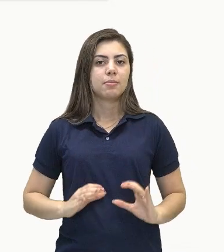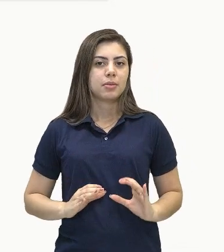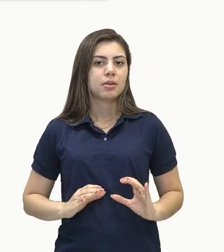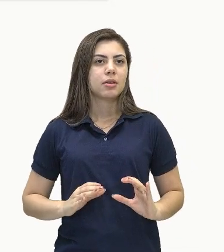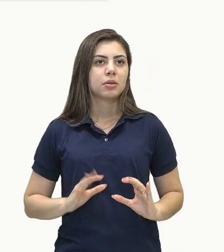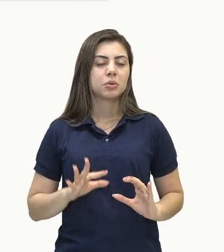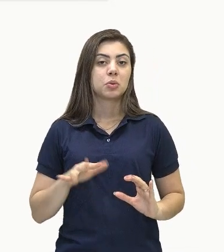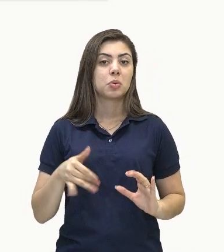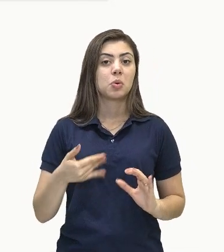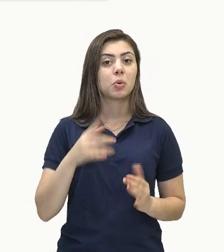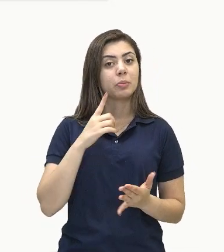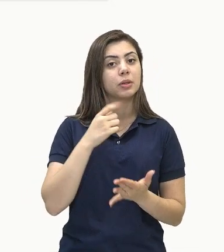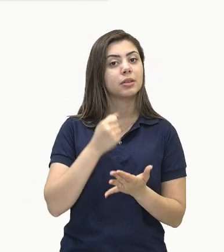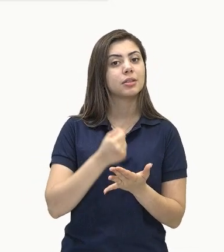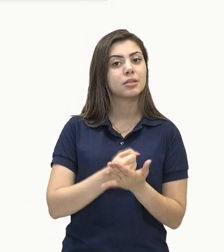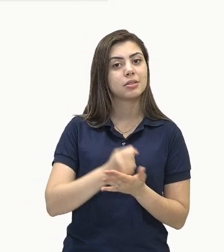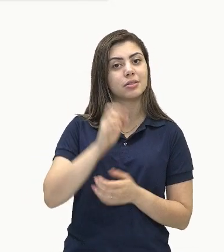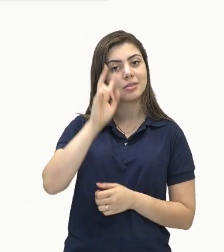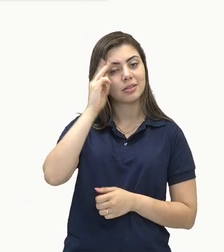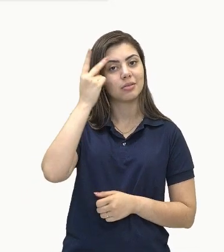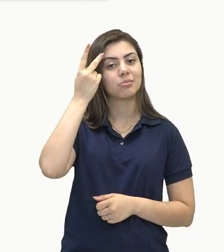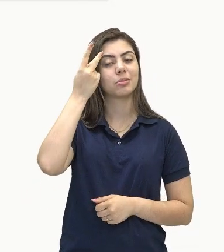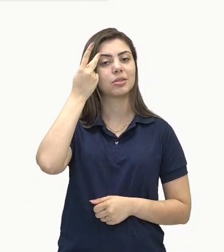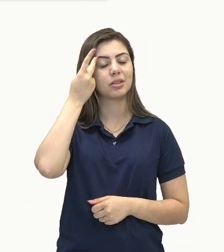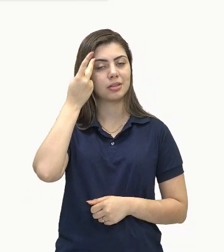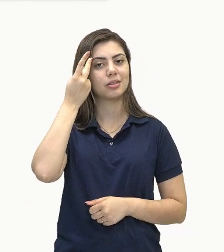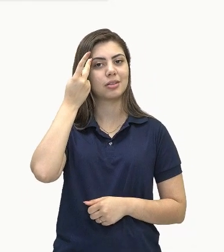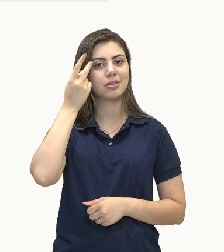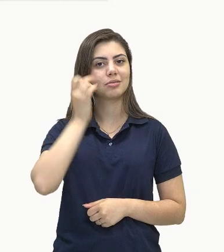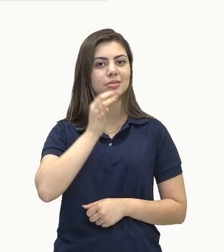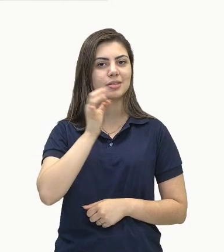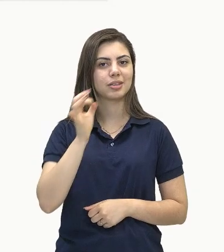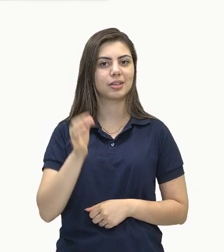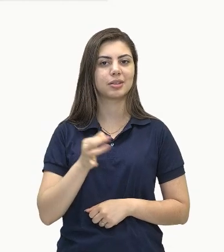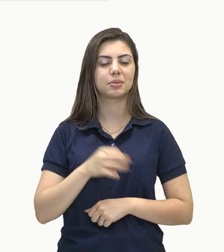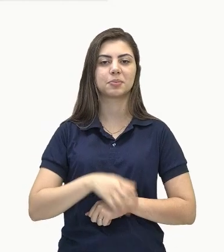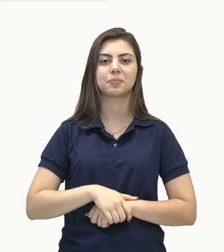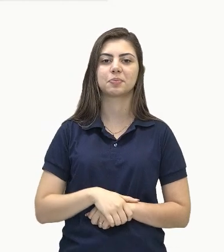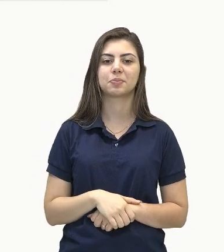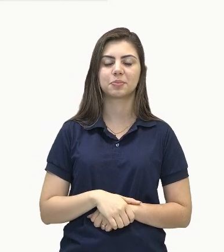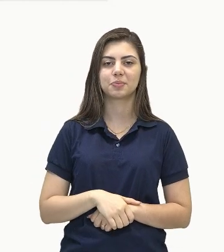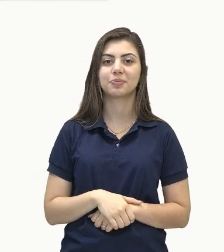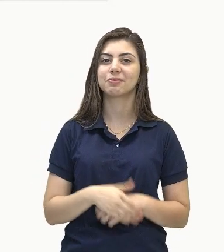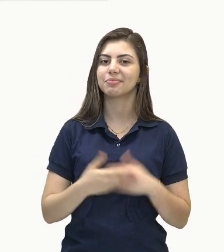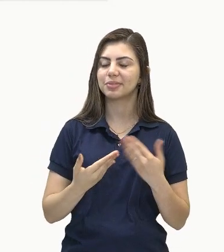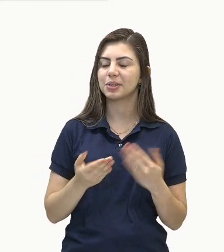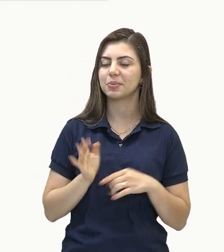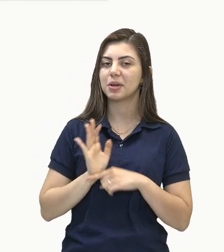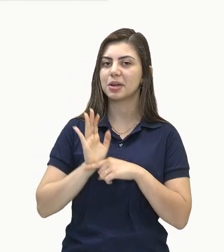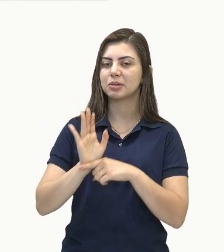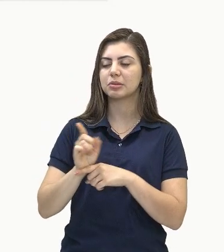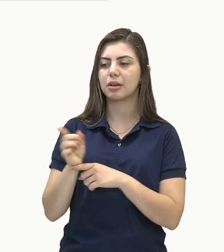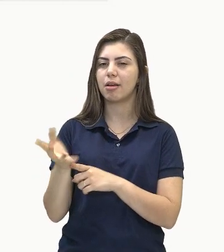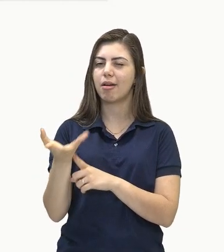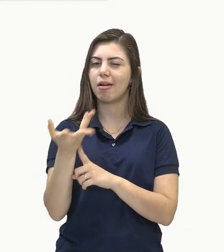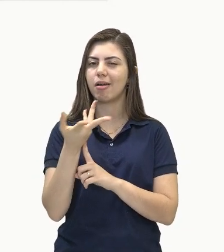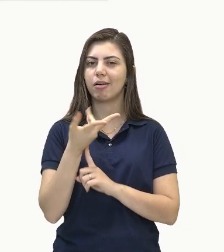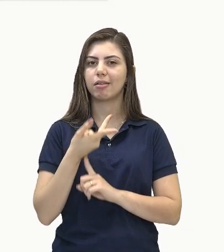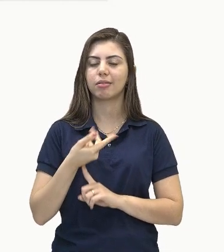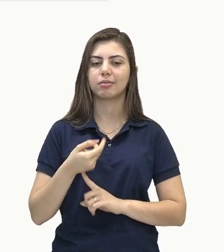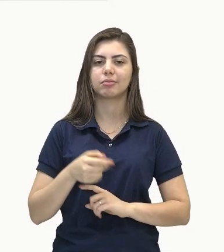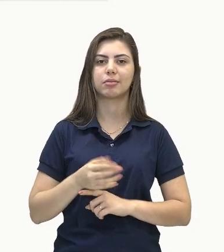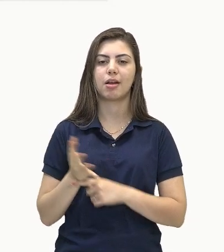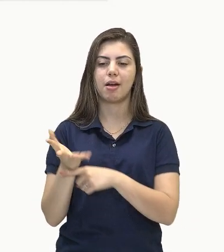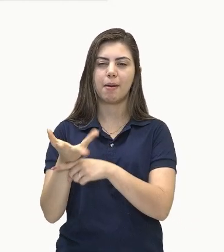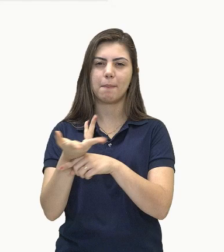comportamento, tomar uma decisão diferente daquela que ela estava tomando, enfim, mudar de ideia. Então, a lógica,